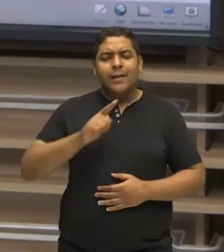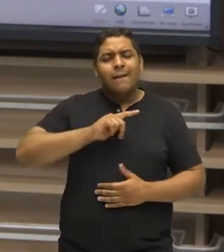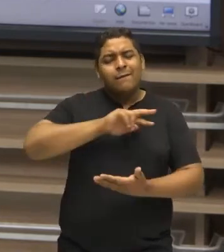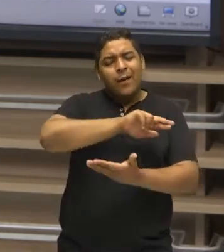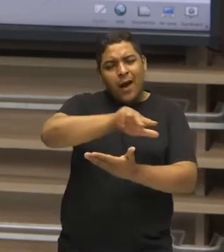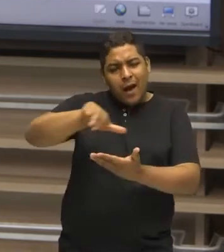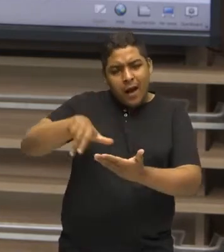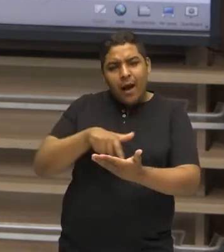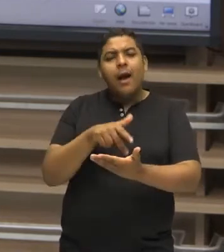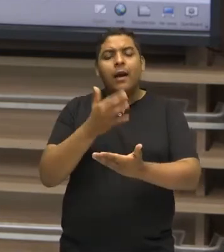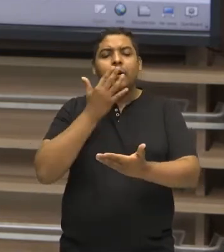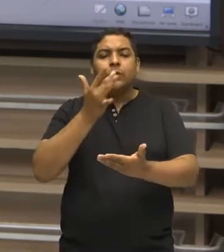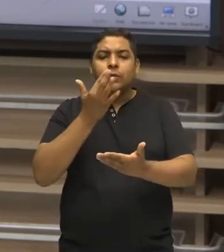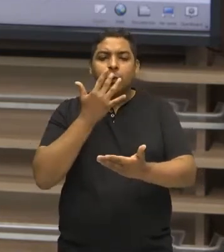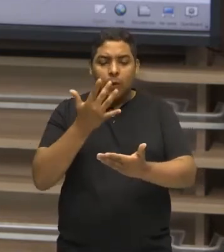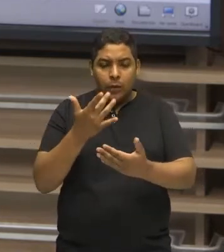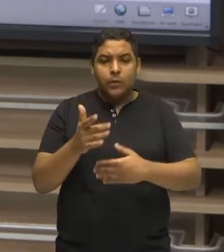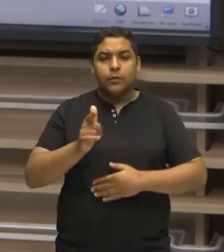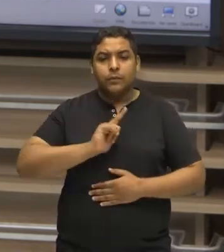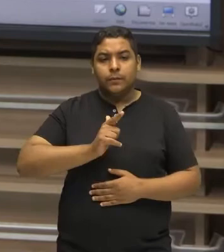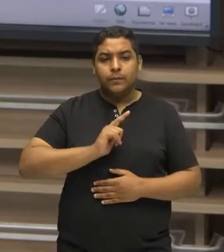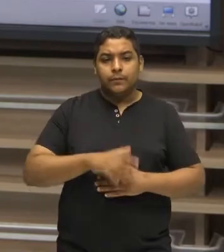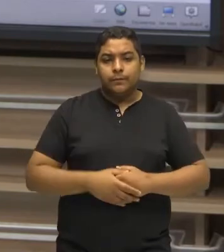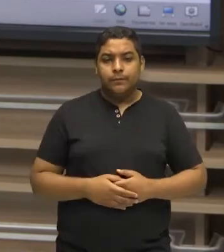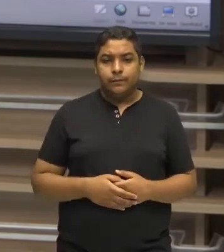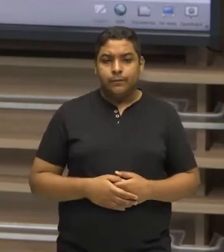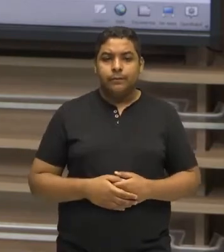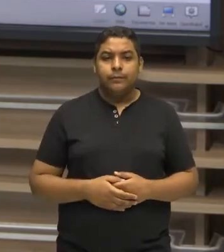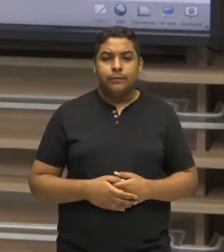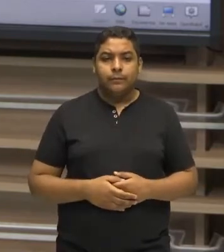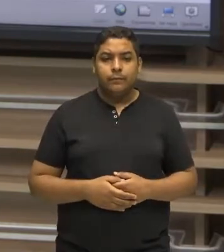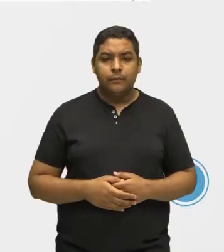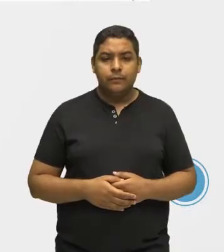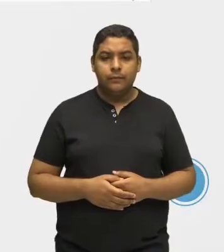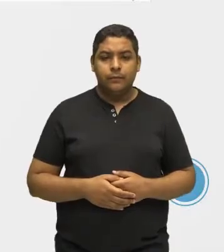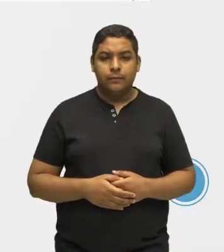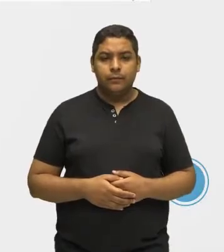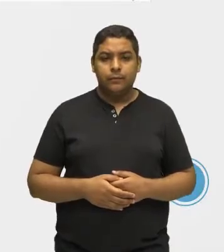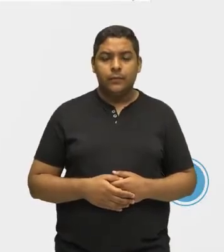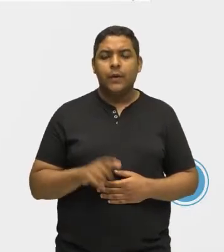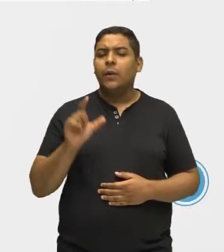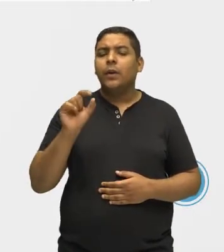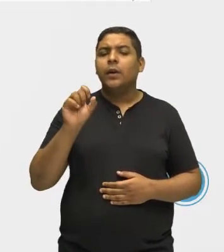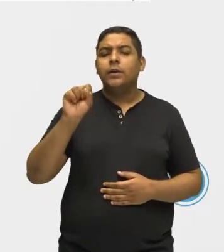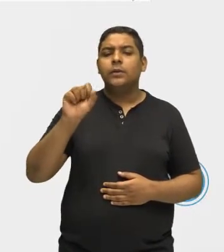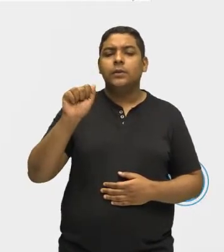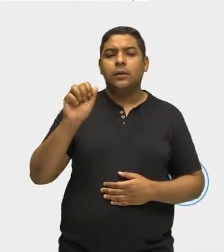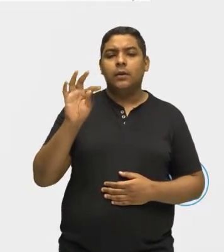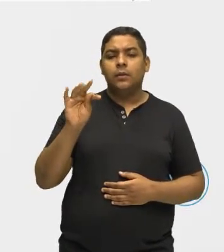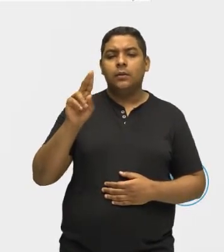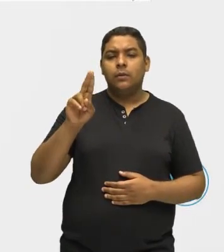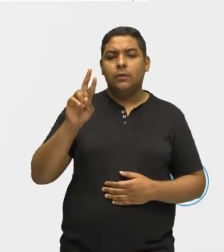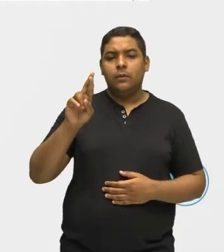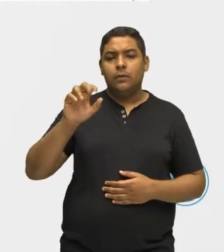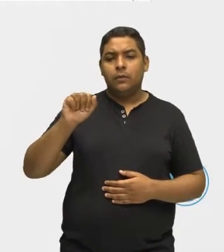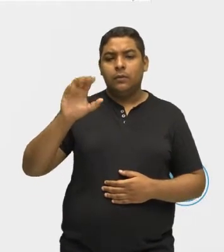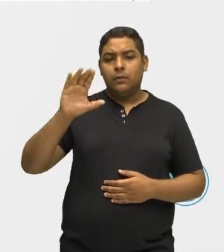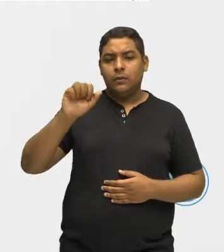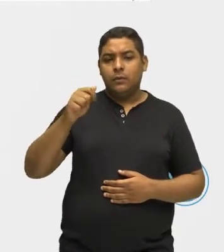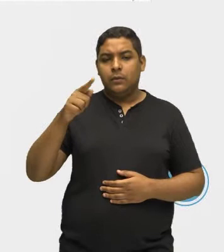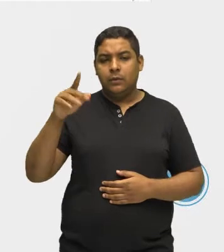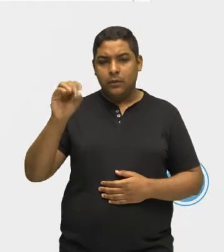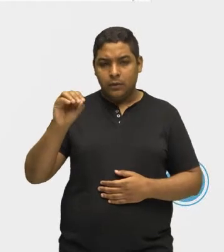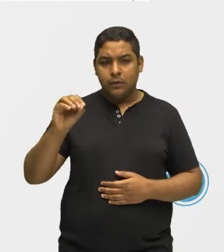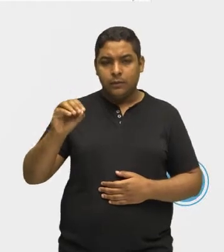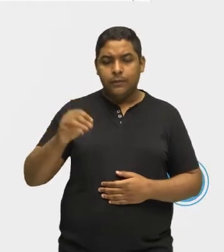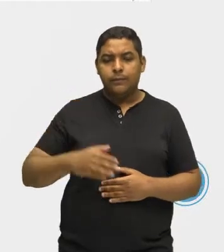das misturas. E vamos agora analisar o que vem ser a saturação. Bem, a saturação, a